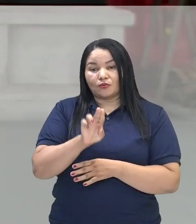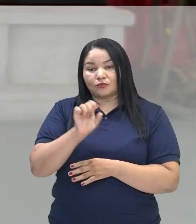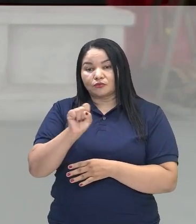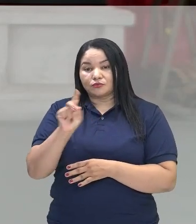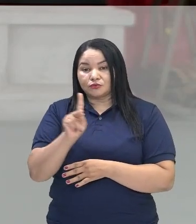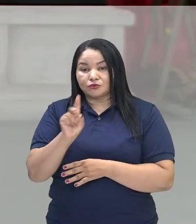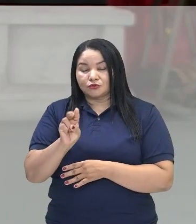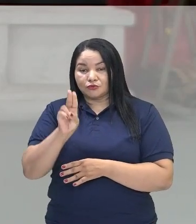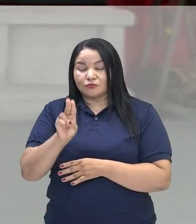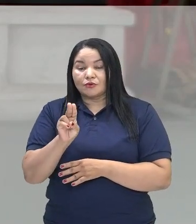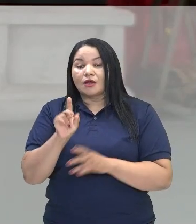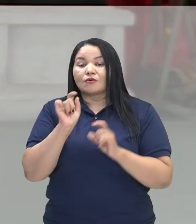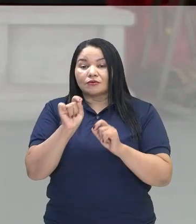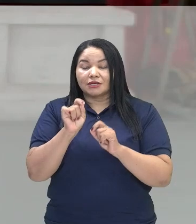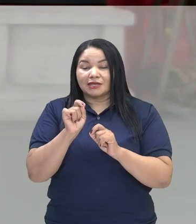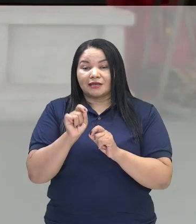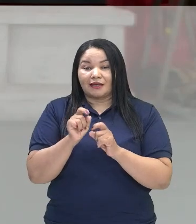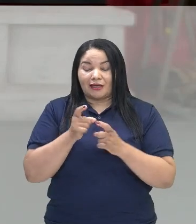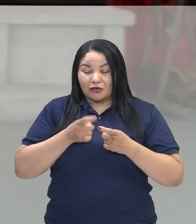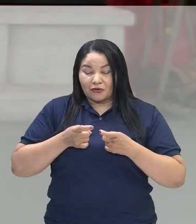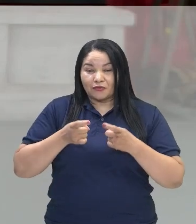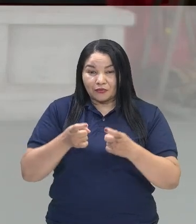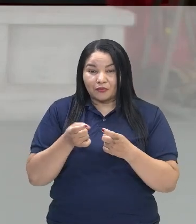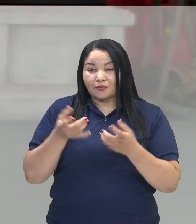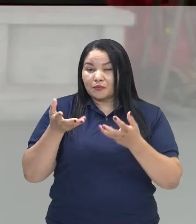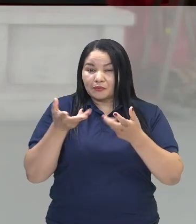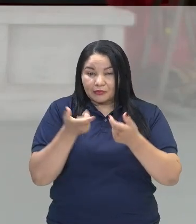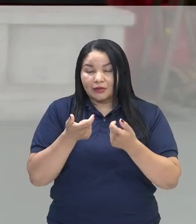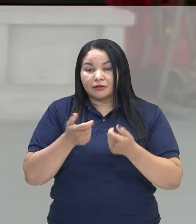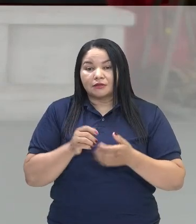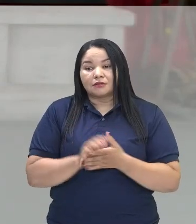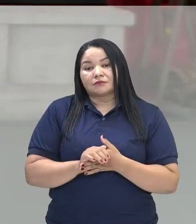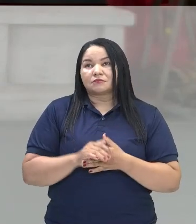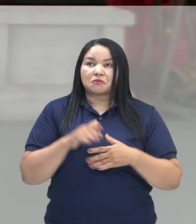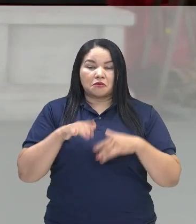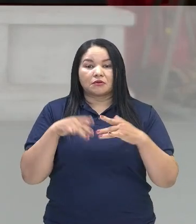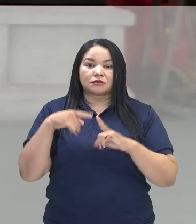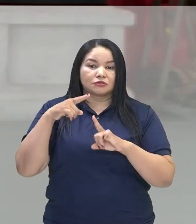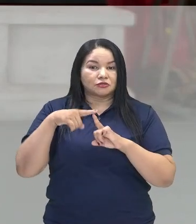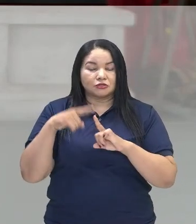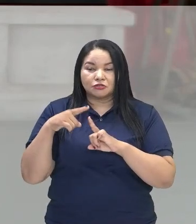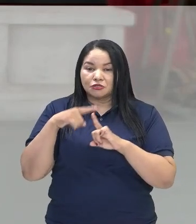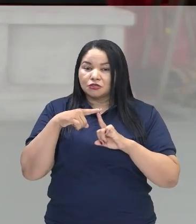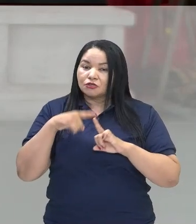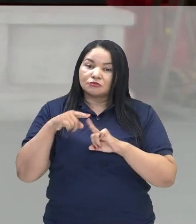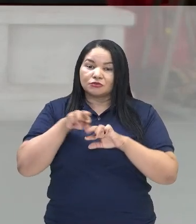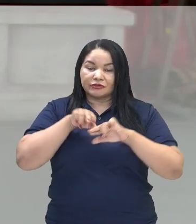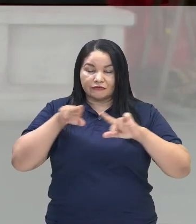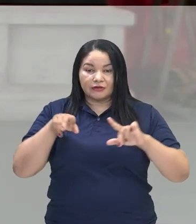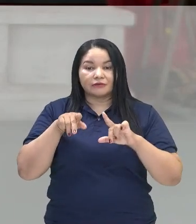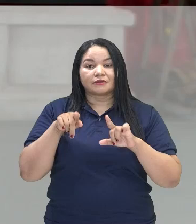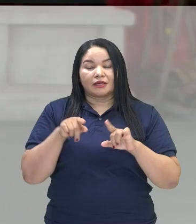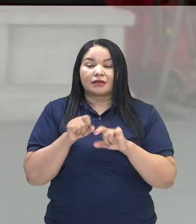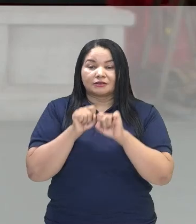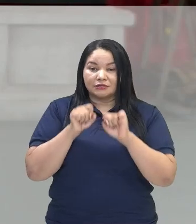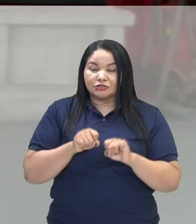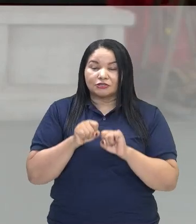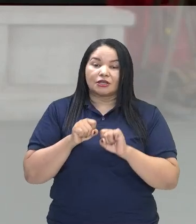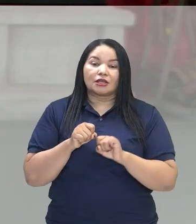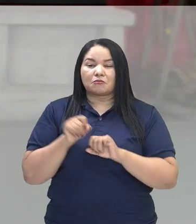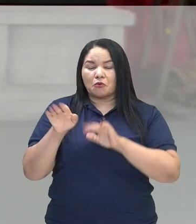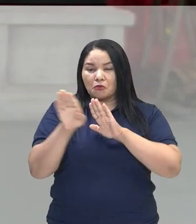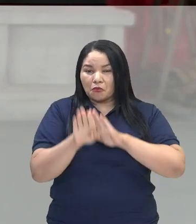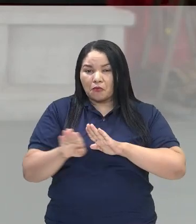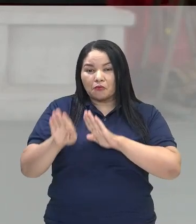guerra. E o estilo, qual arte da guerra você pratica? Tem vários estilos, que são sistemas de Kung Fu.